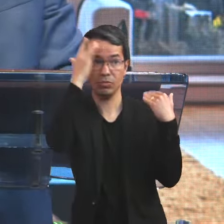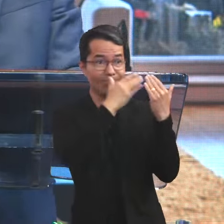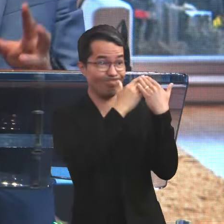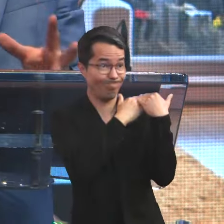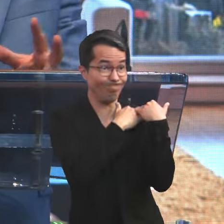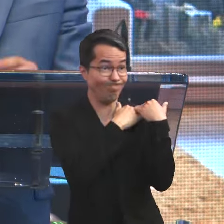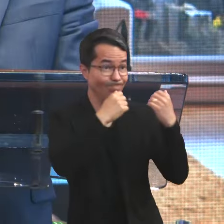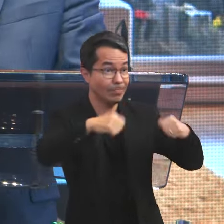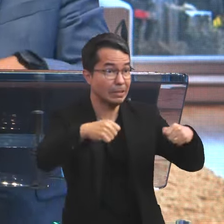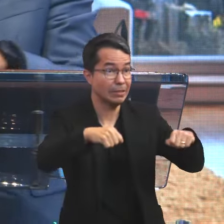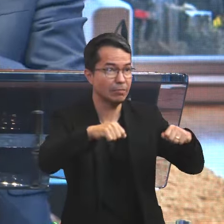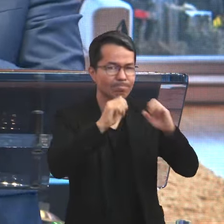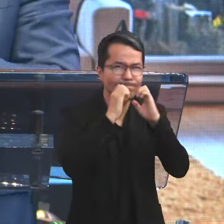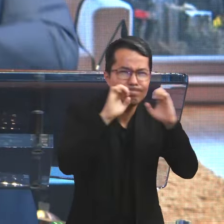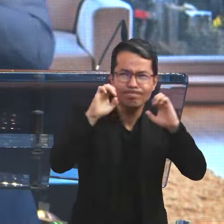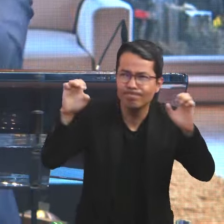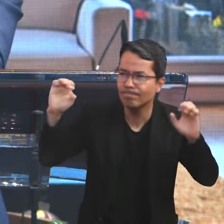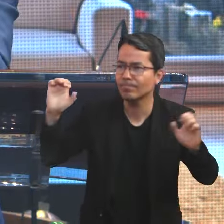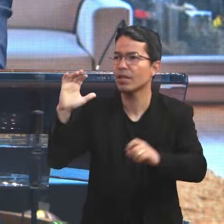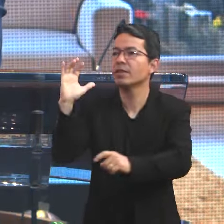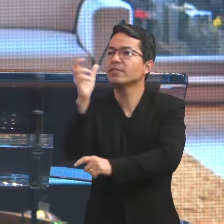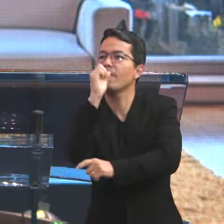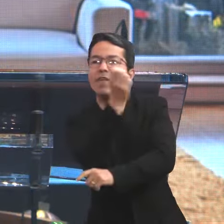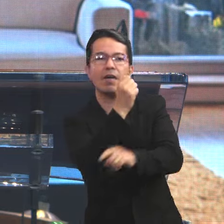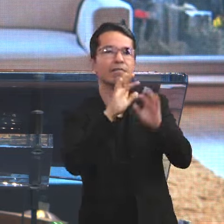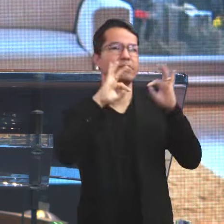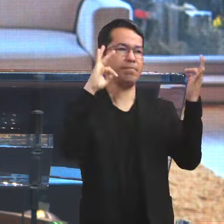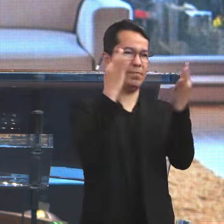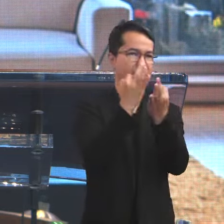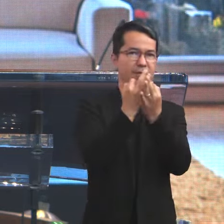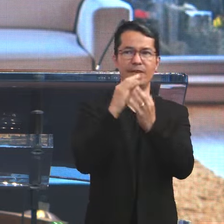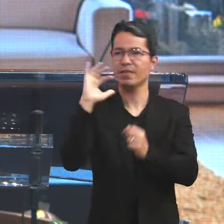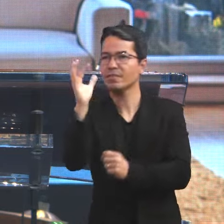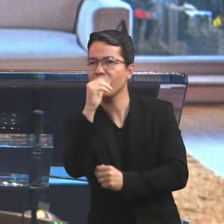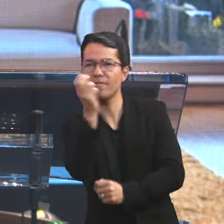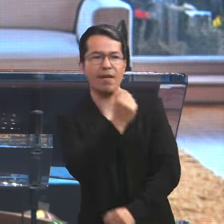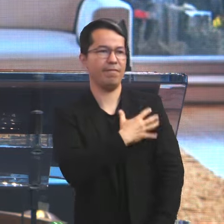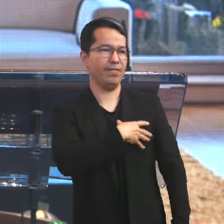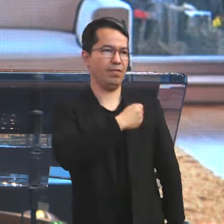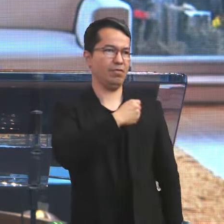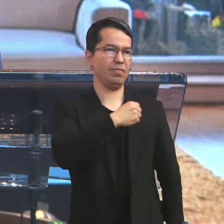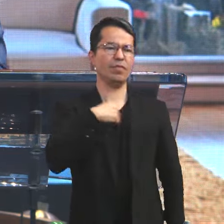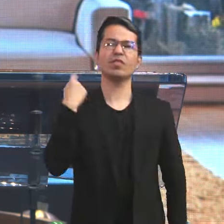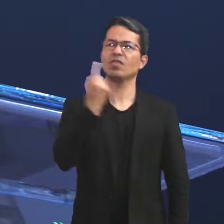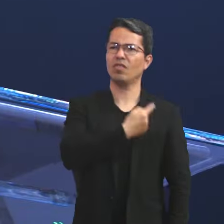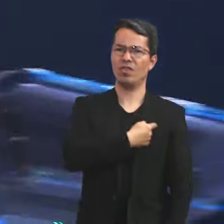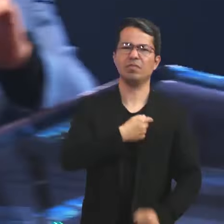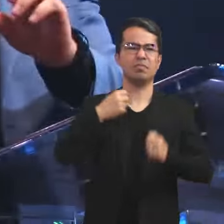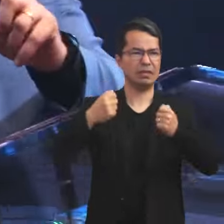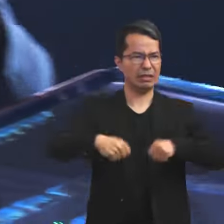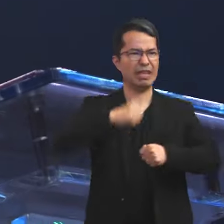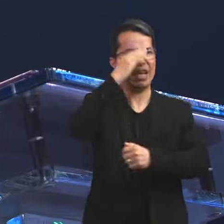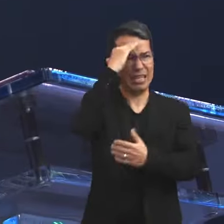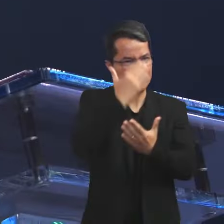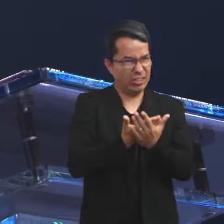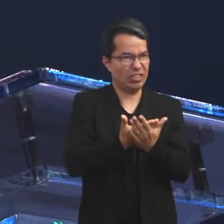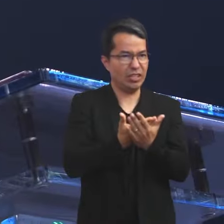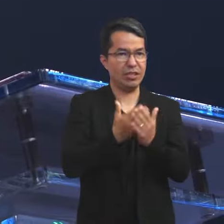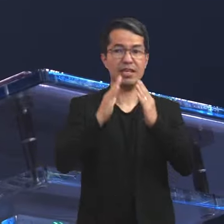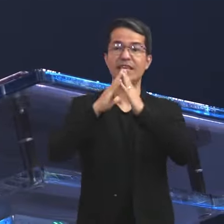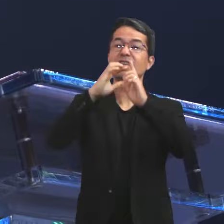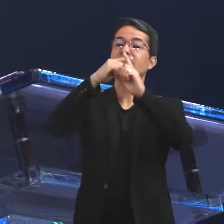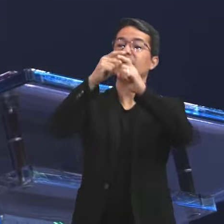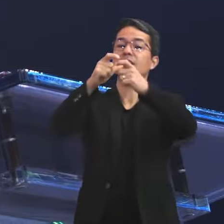igreja que cresce não porque tem um pastor eloquente ou porque tem uma banda famosa eu creio no sacerdócio